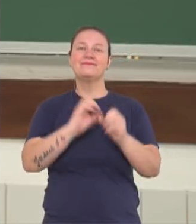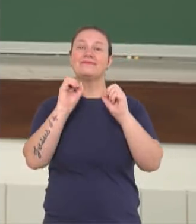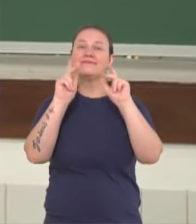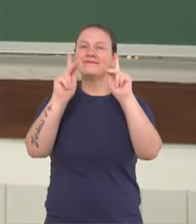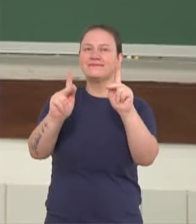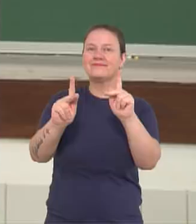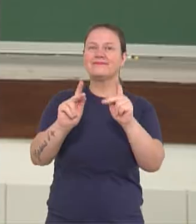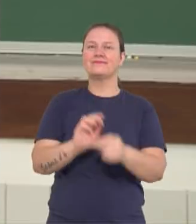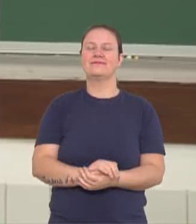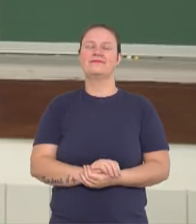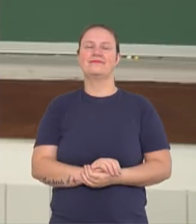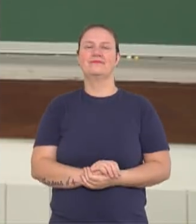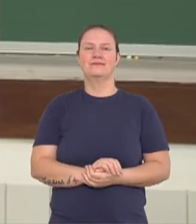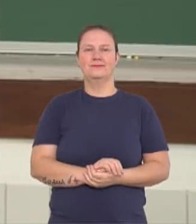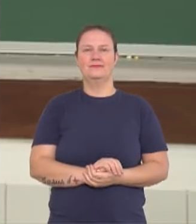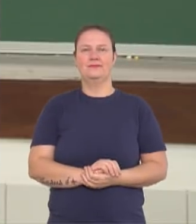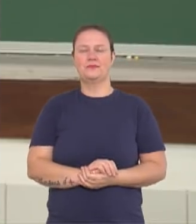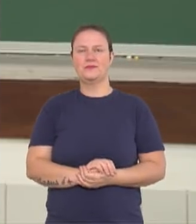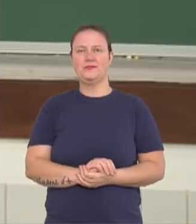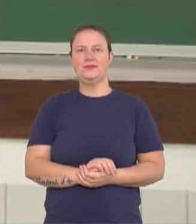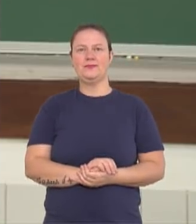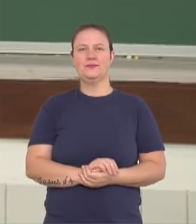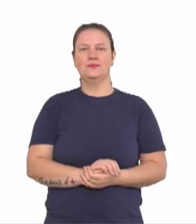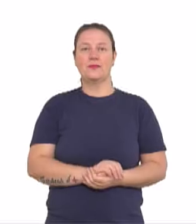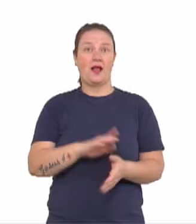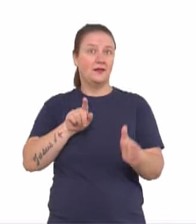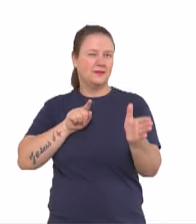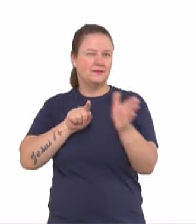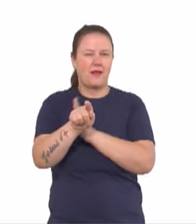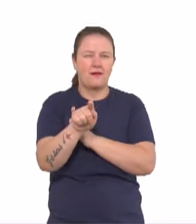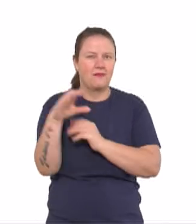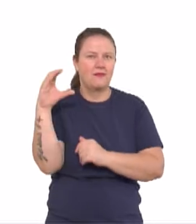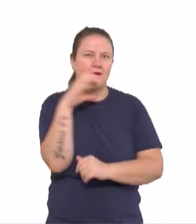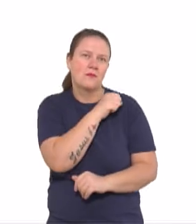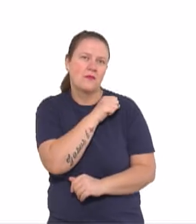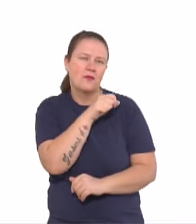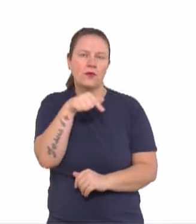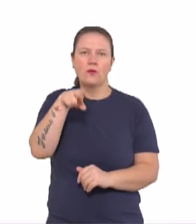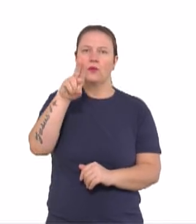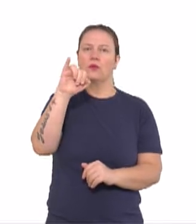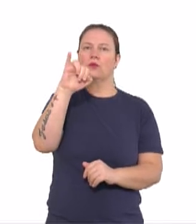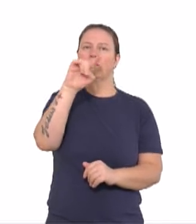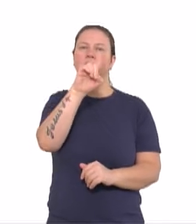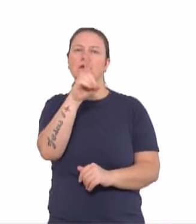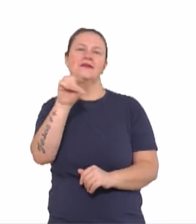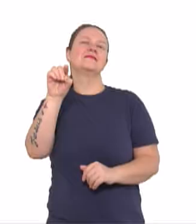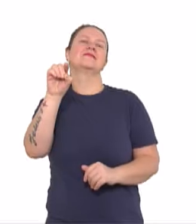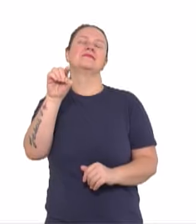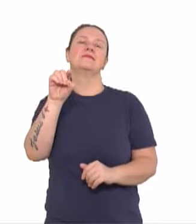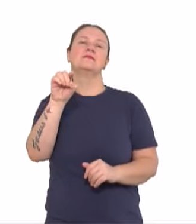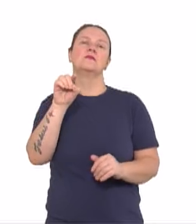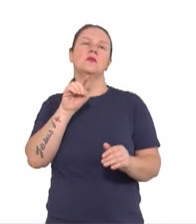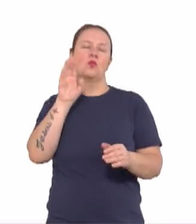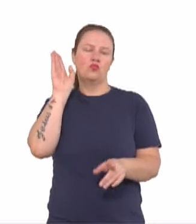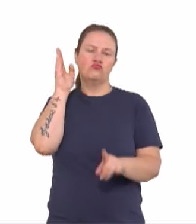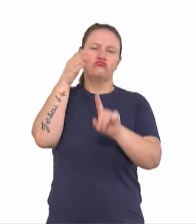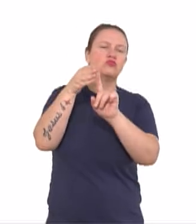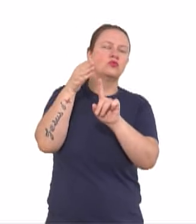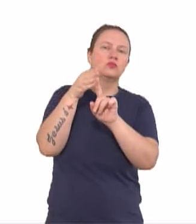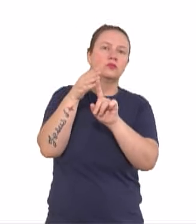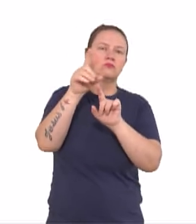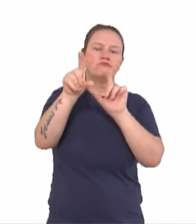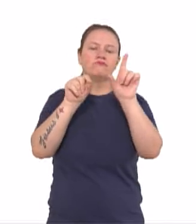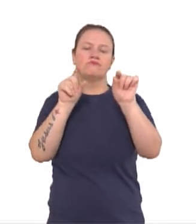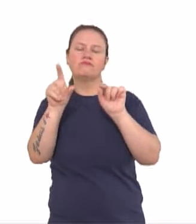Ok? Mais uma questãozinha, então? Um quiz agora, para a gente fazer aqui, tentar acertar uma questão objetiva de múltipla